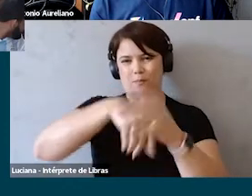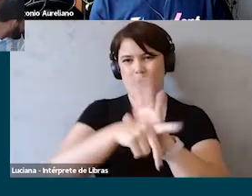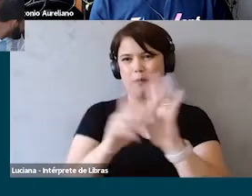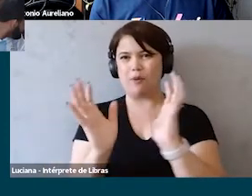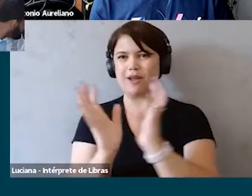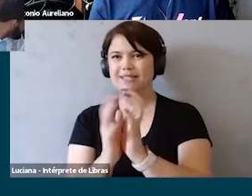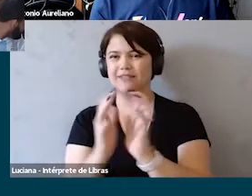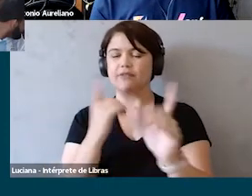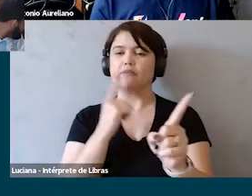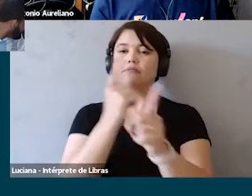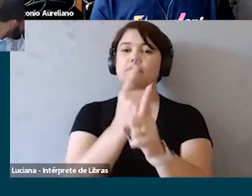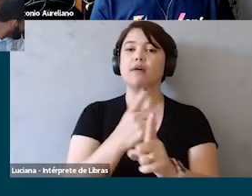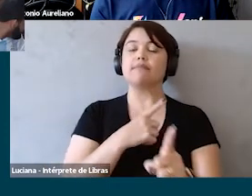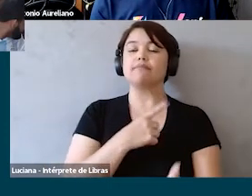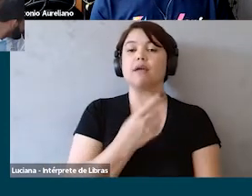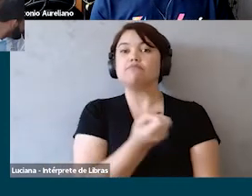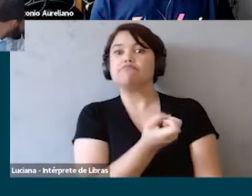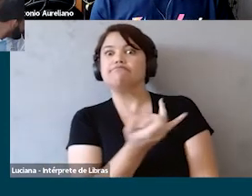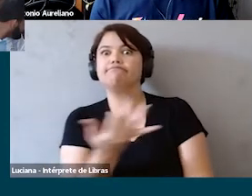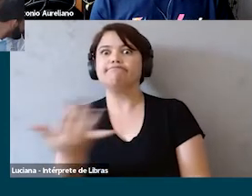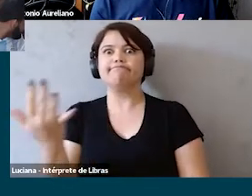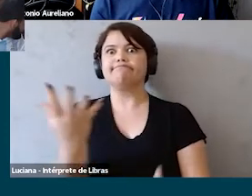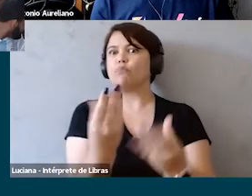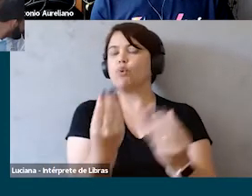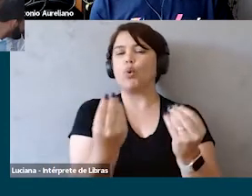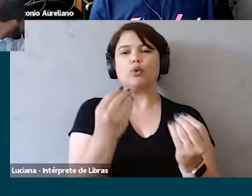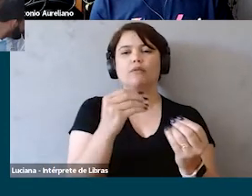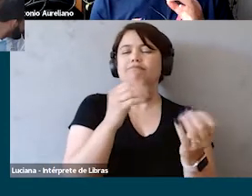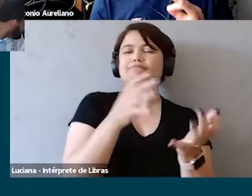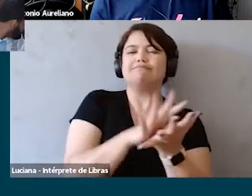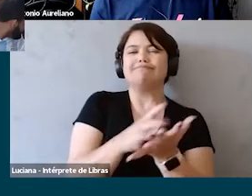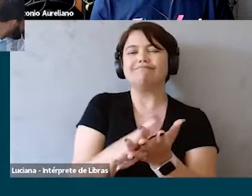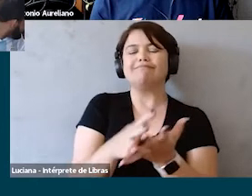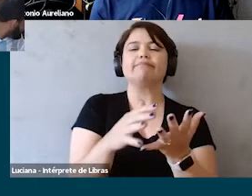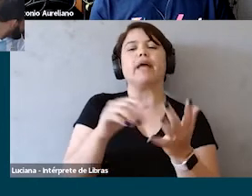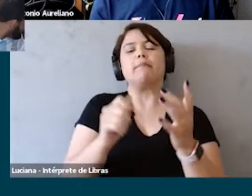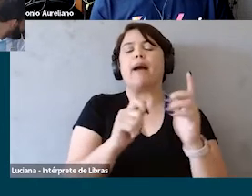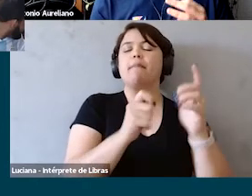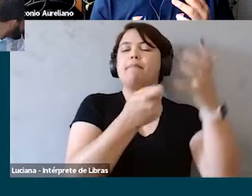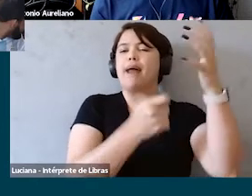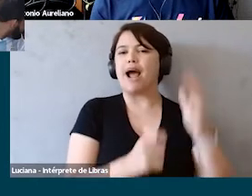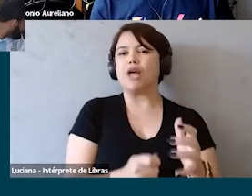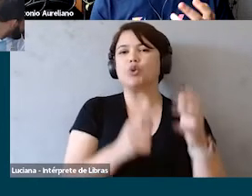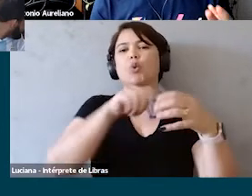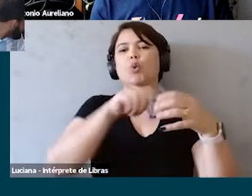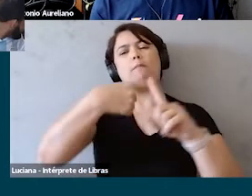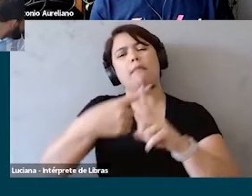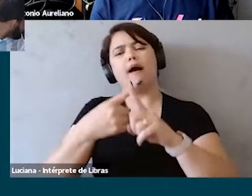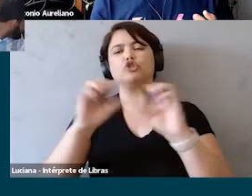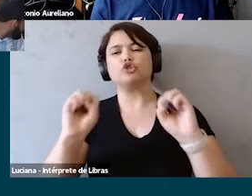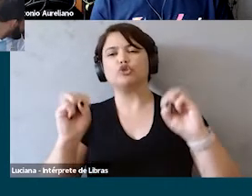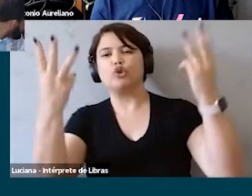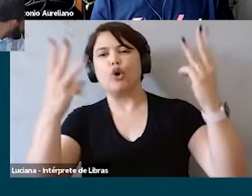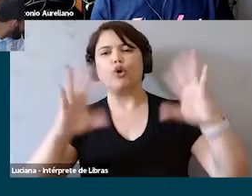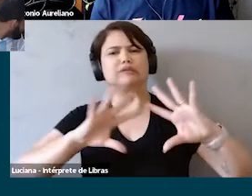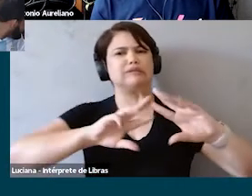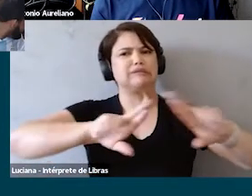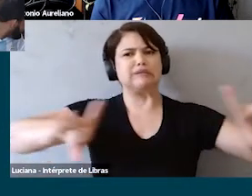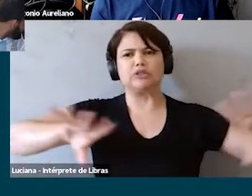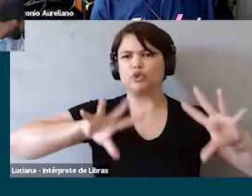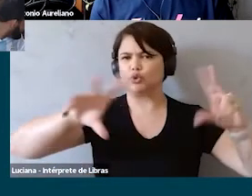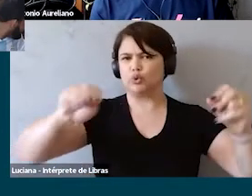Carnaval do Recife, você tem 600 agremiações que tocam frevo, sem contar maracatu, os cocos de roda e os shows. Nesse